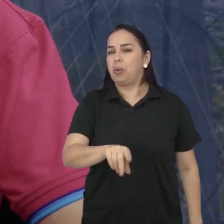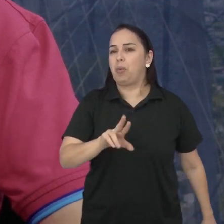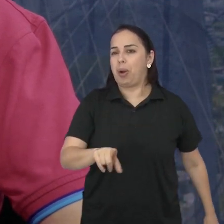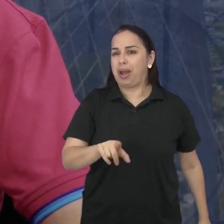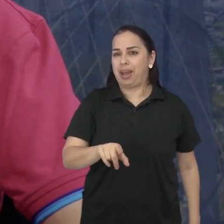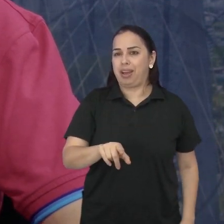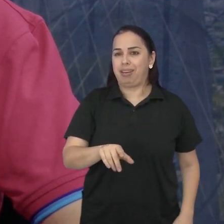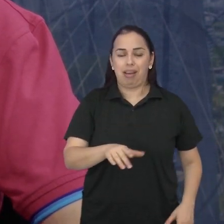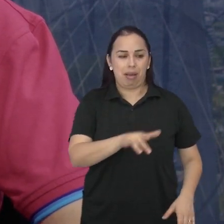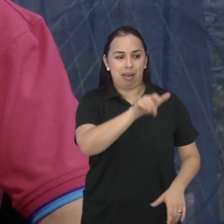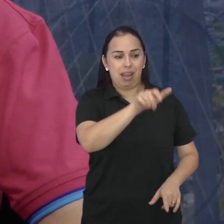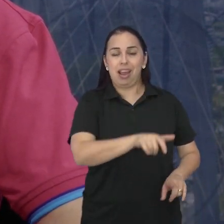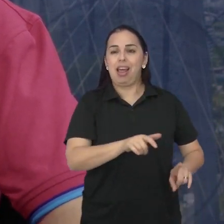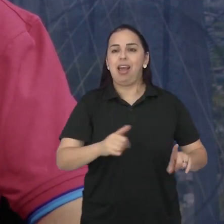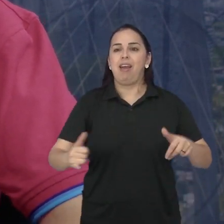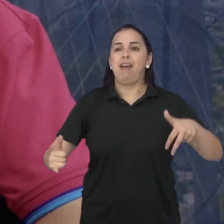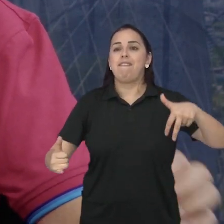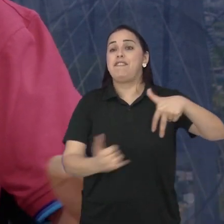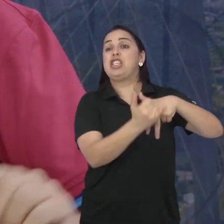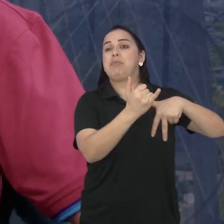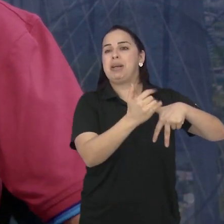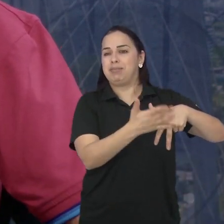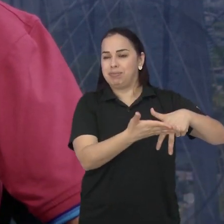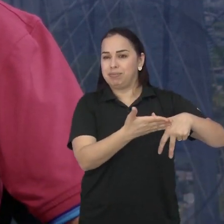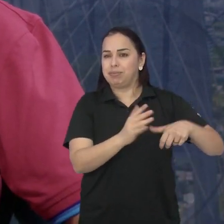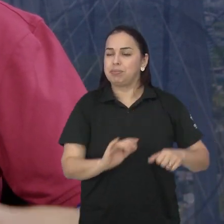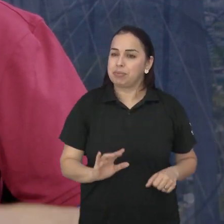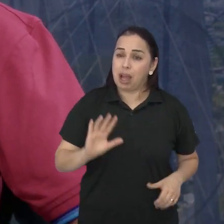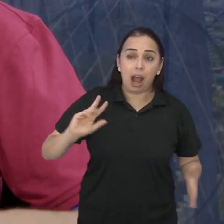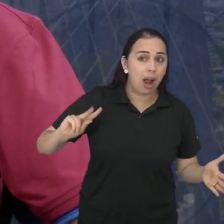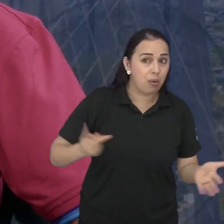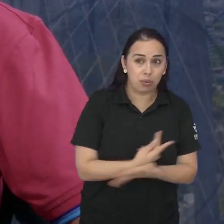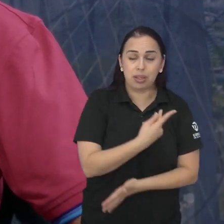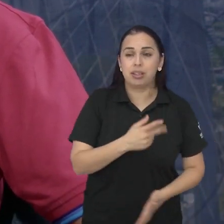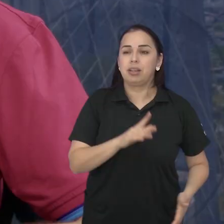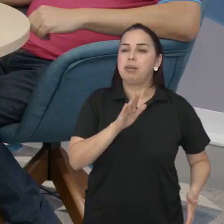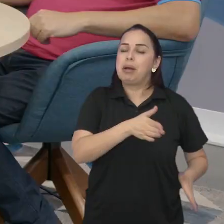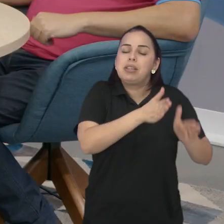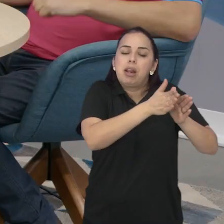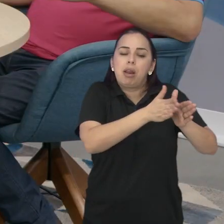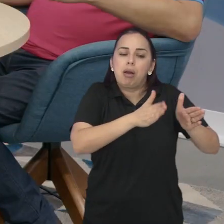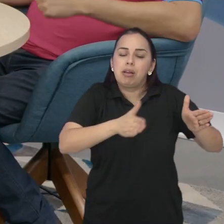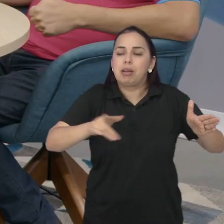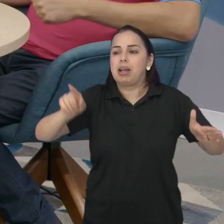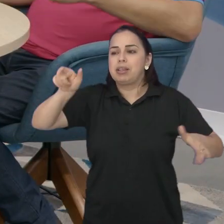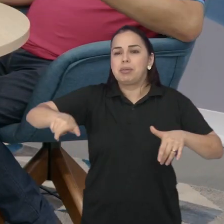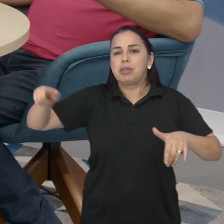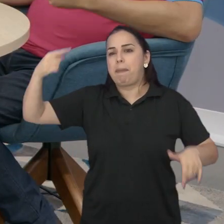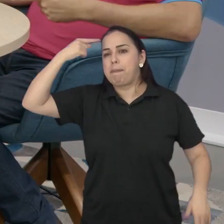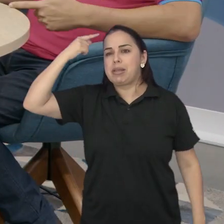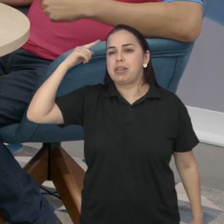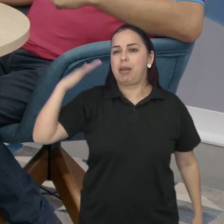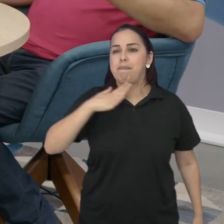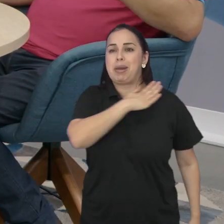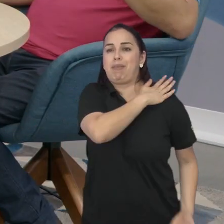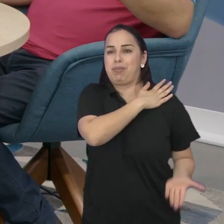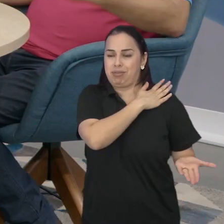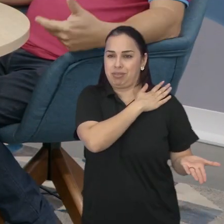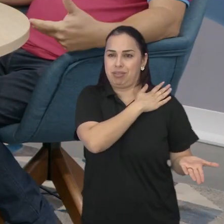está na rua. Ele é vítima, né? Ele está no processo. E esse processo pode lhe causar o preconceito, a